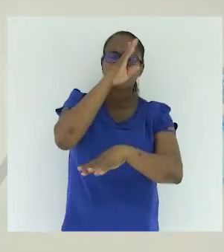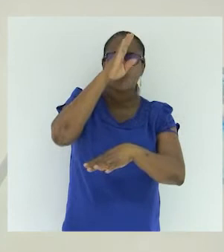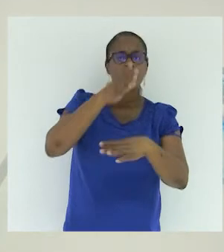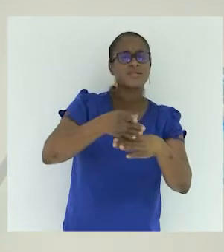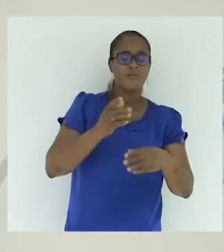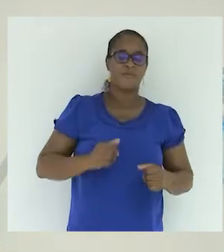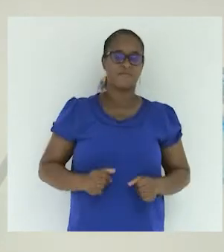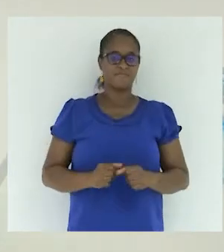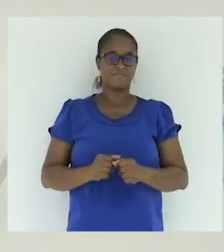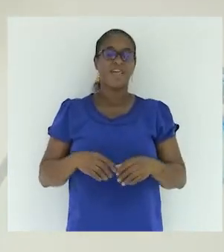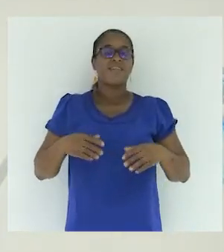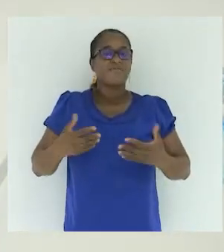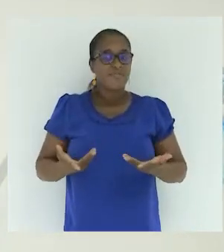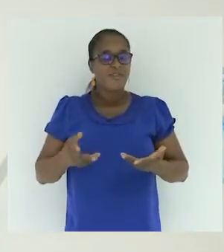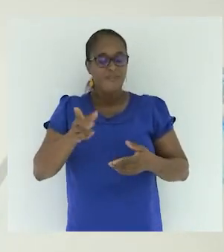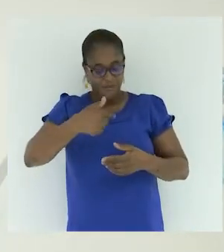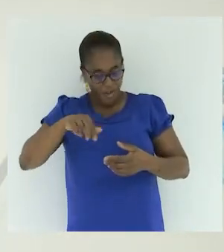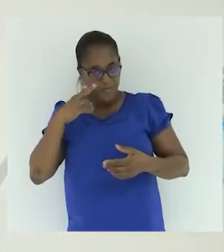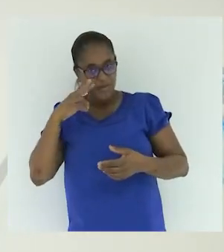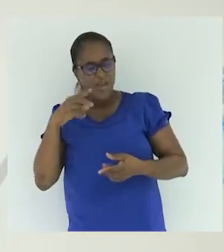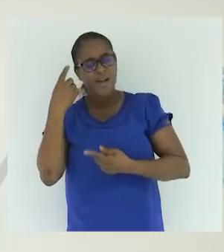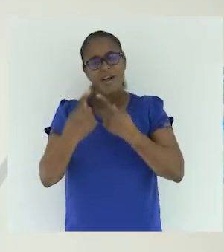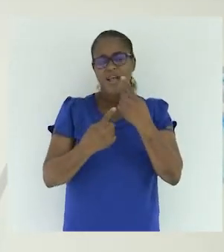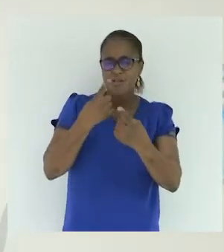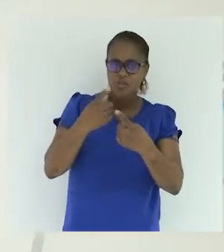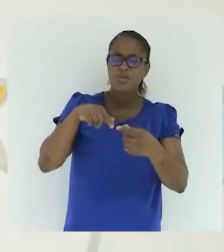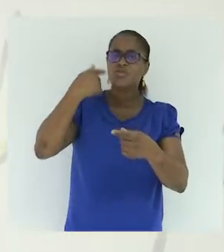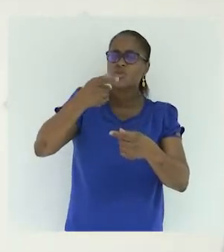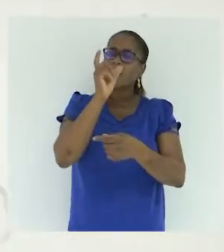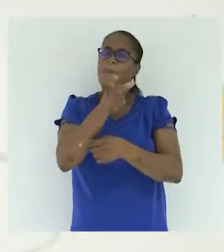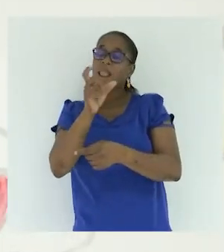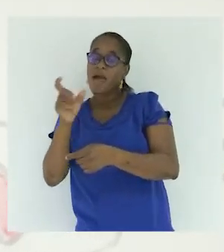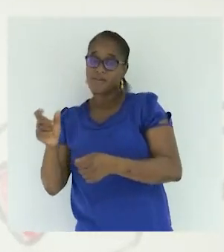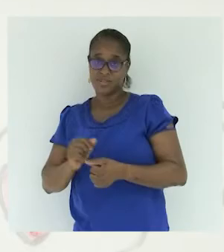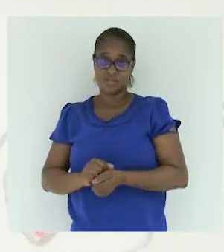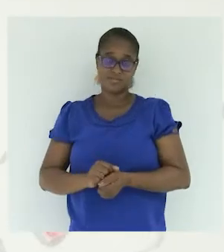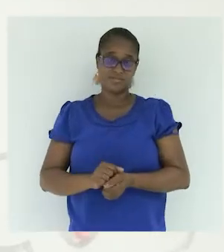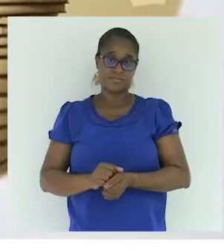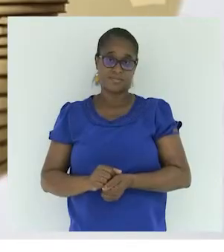aconteceu. Então vamos ver algumas outras palavras.